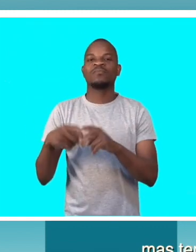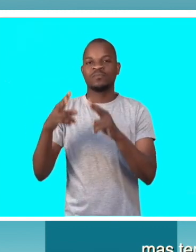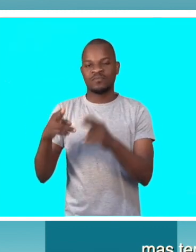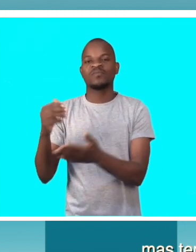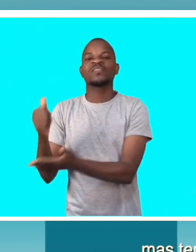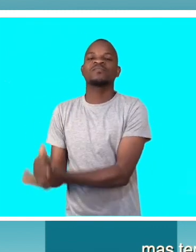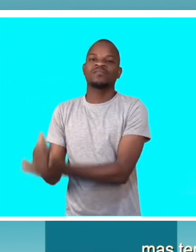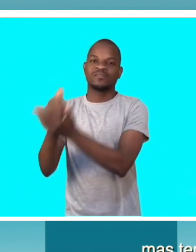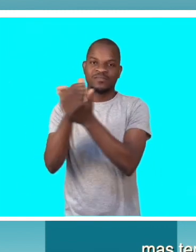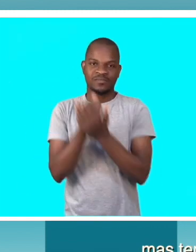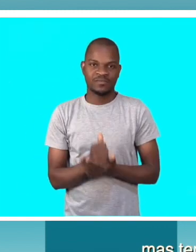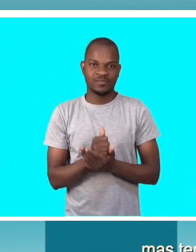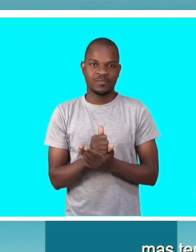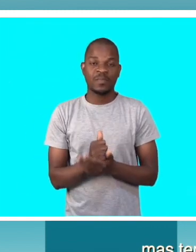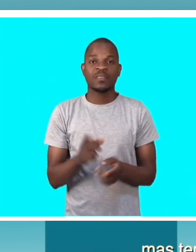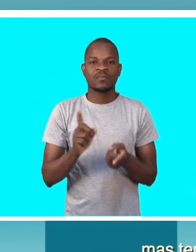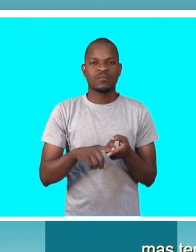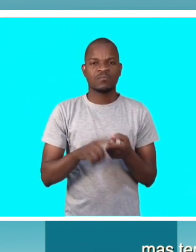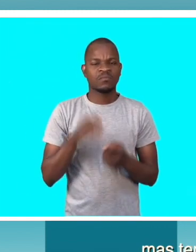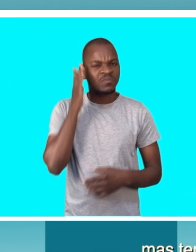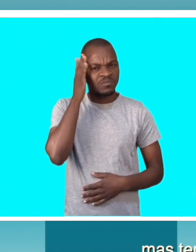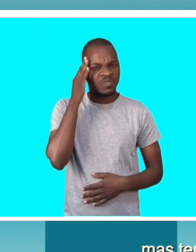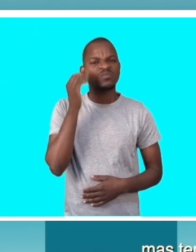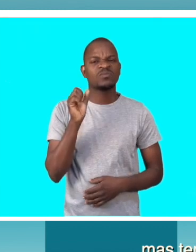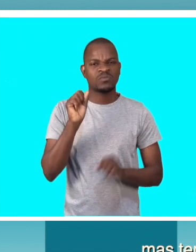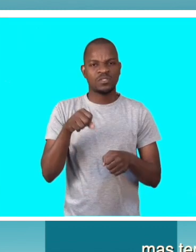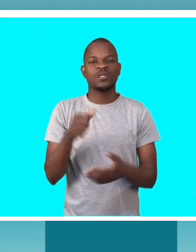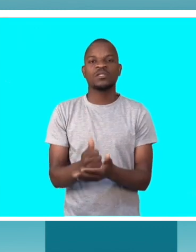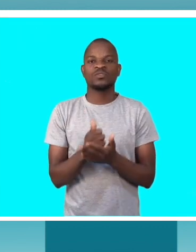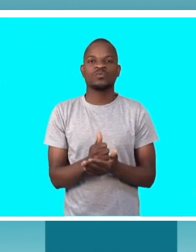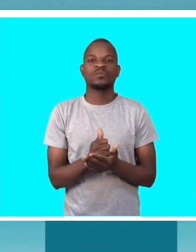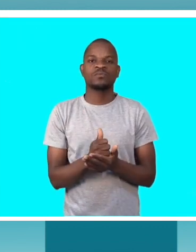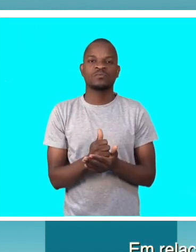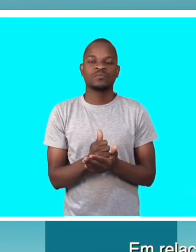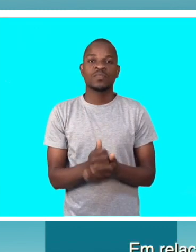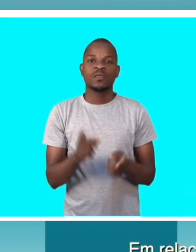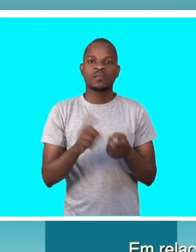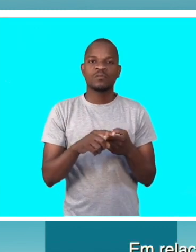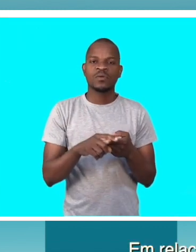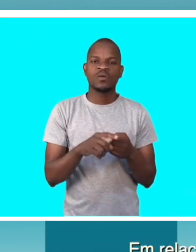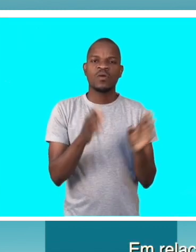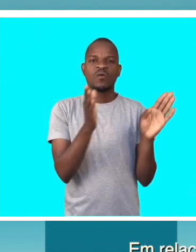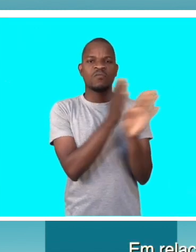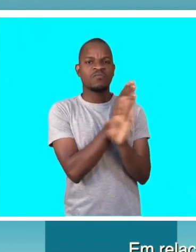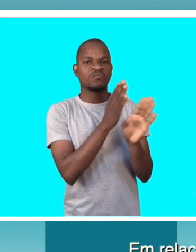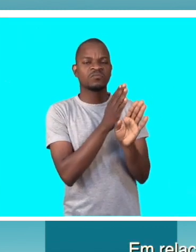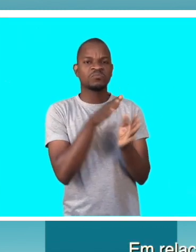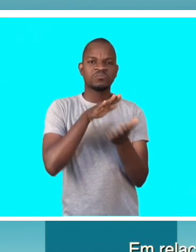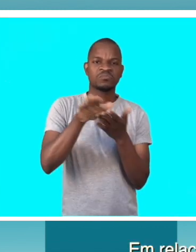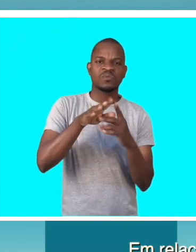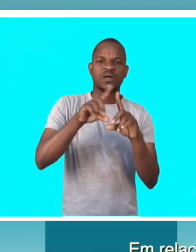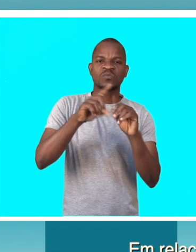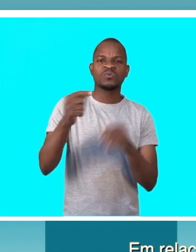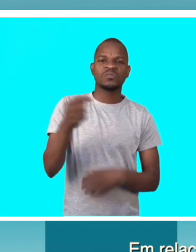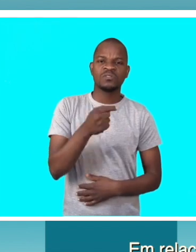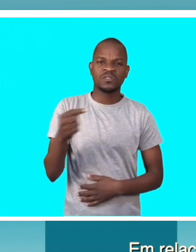de fora para poder tomar conta dessa mulher. E acredito que isso reduz, sim. Em relação aos mitos, não é? falas lá